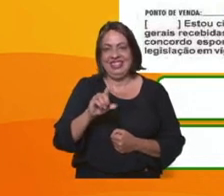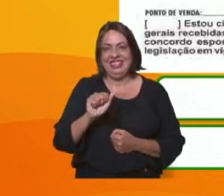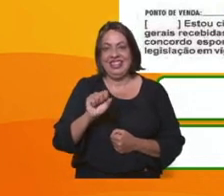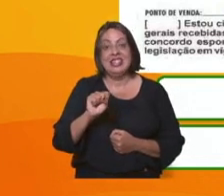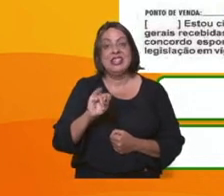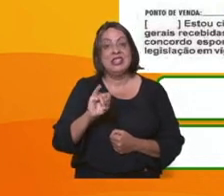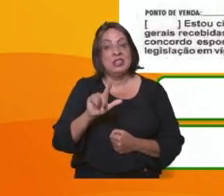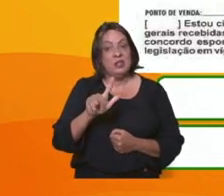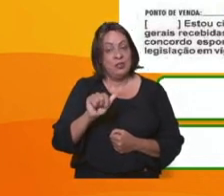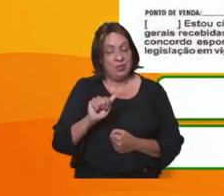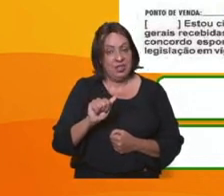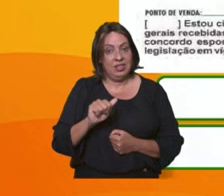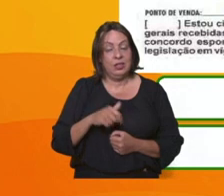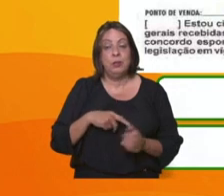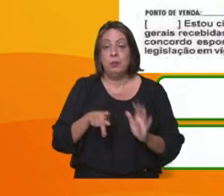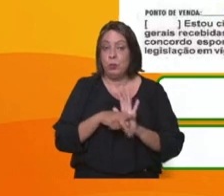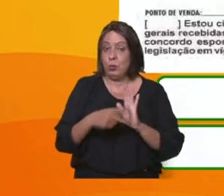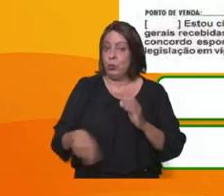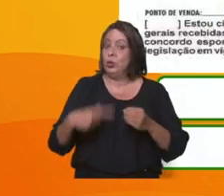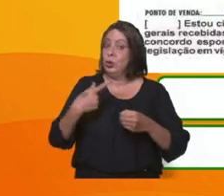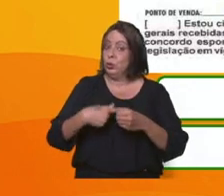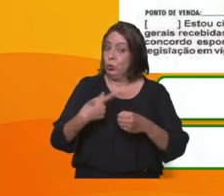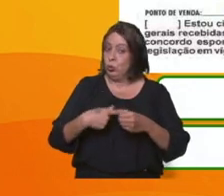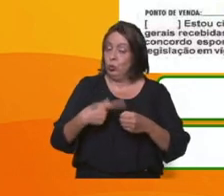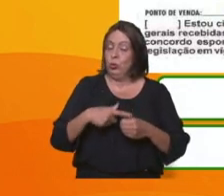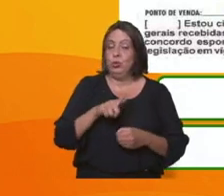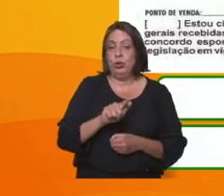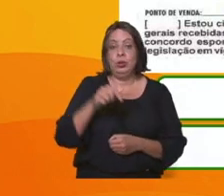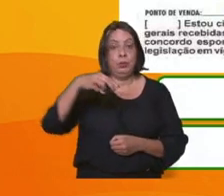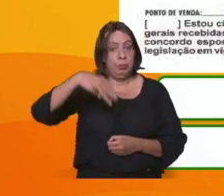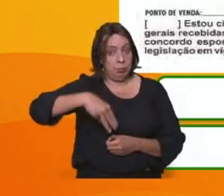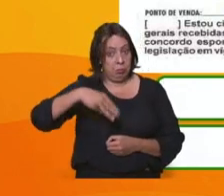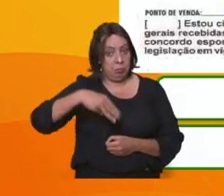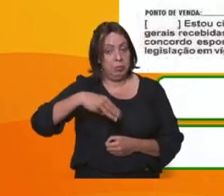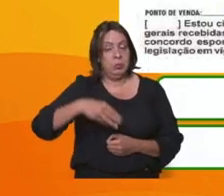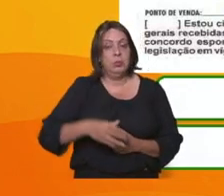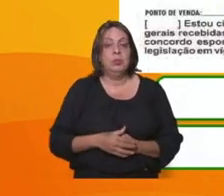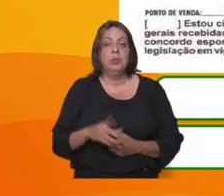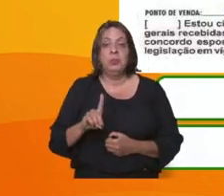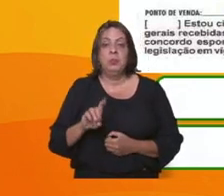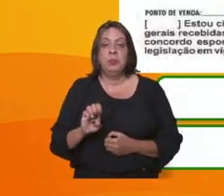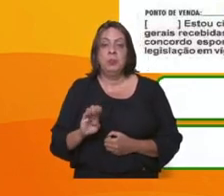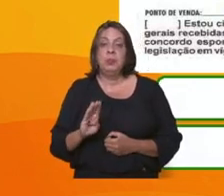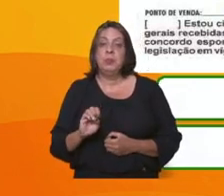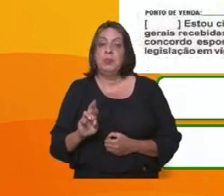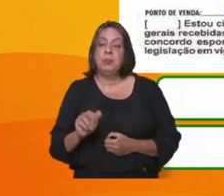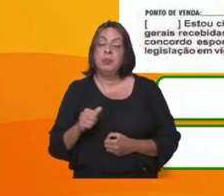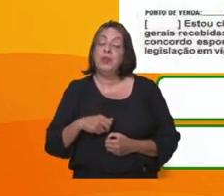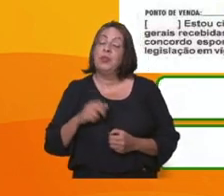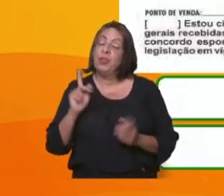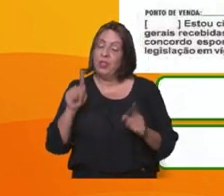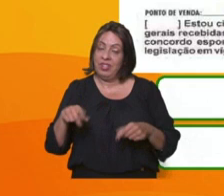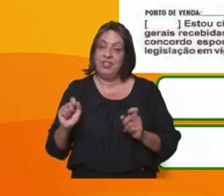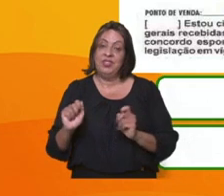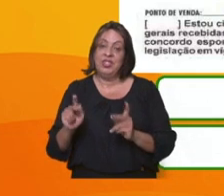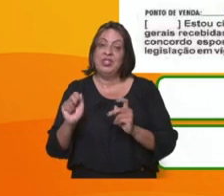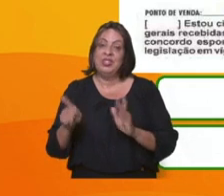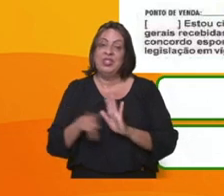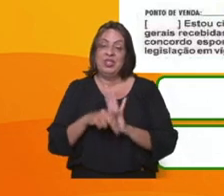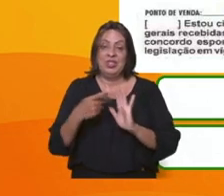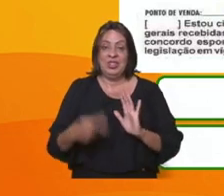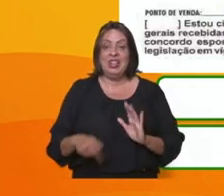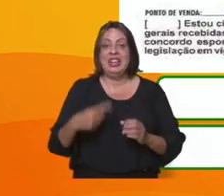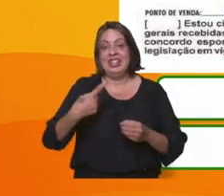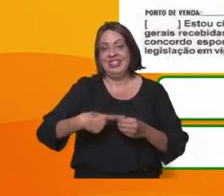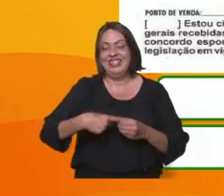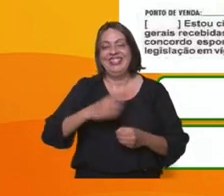levou a melhor. General Maynard é o nome da cidade. Débora foi a promotora pé quente, a regional Capela e